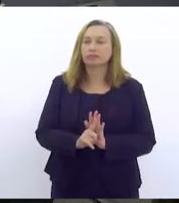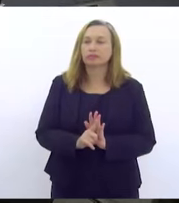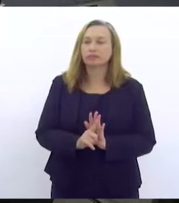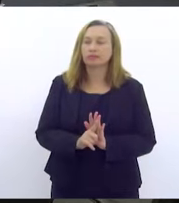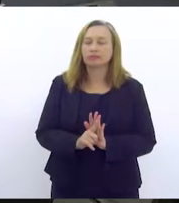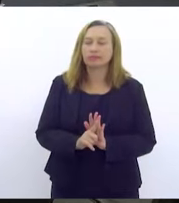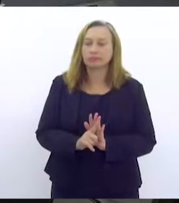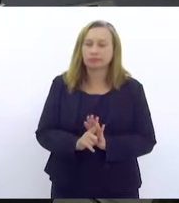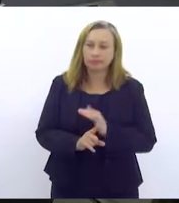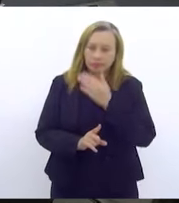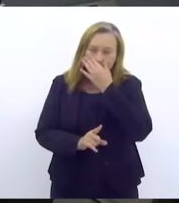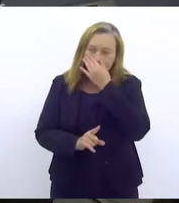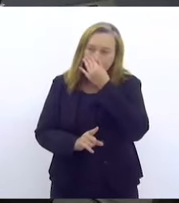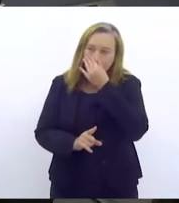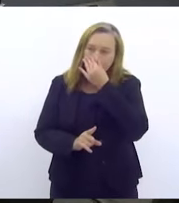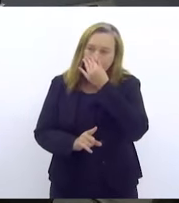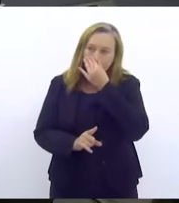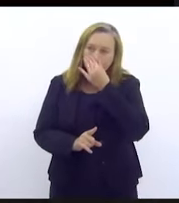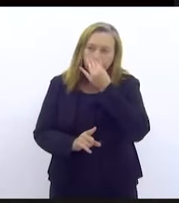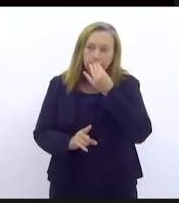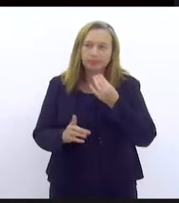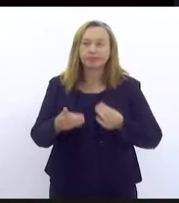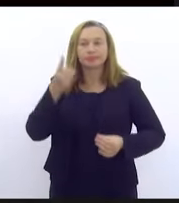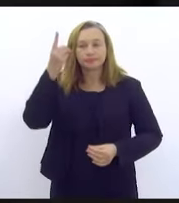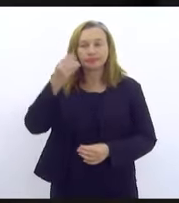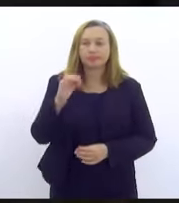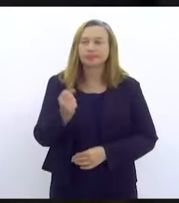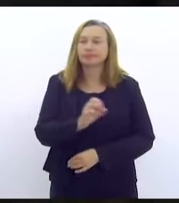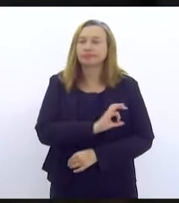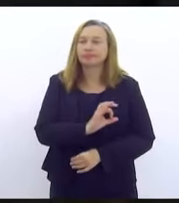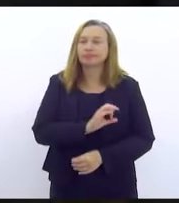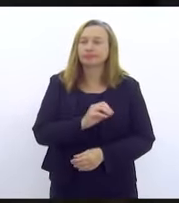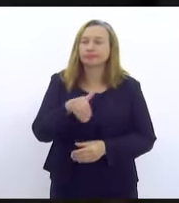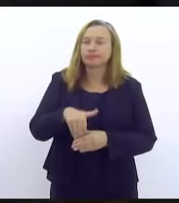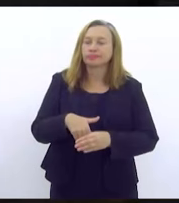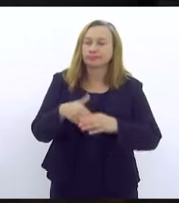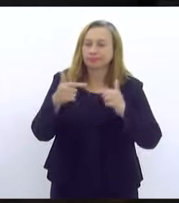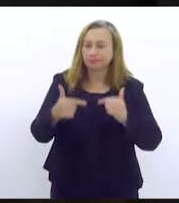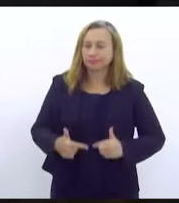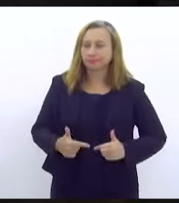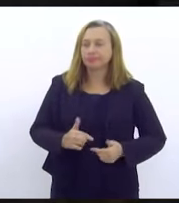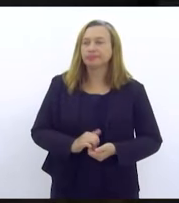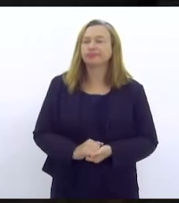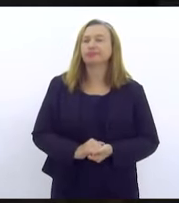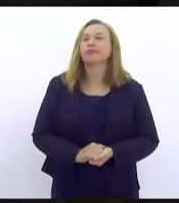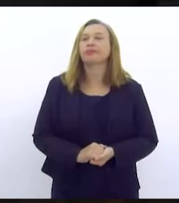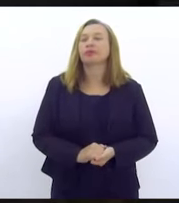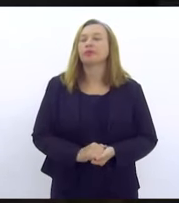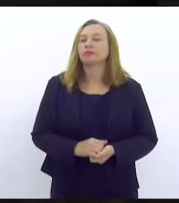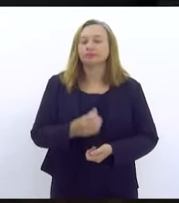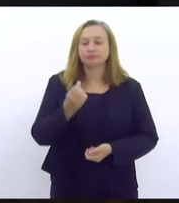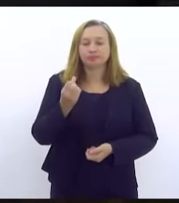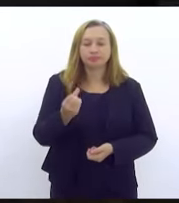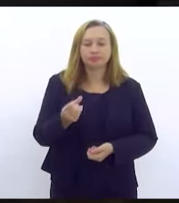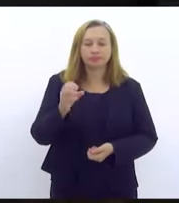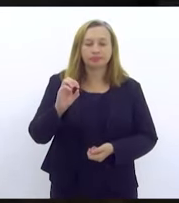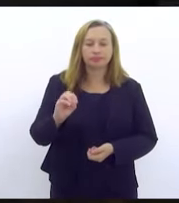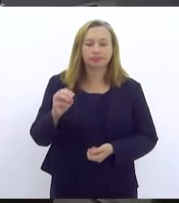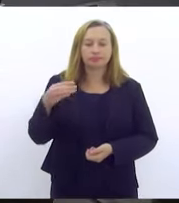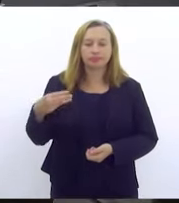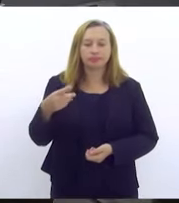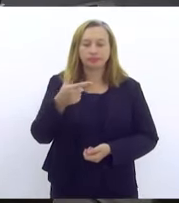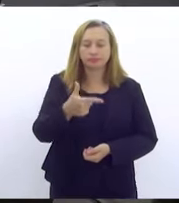Deputada Marta Rocha. Abstenção. Abstenção da deputada Marta Rocha no projeto